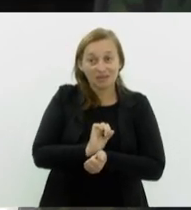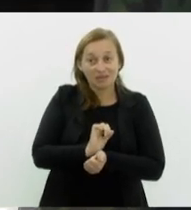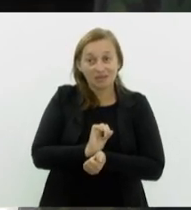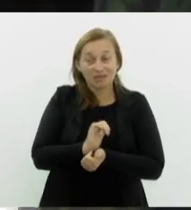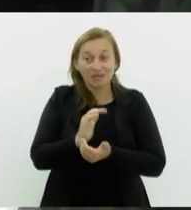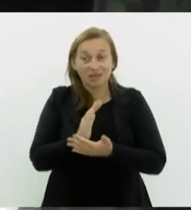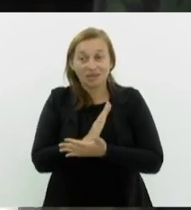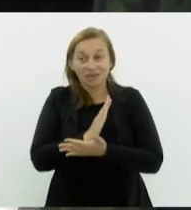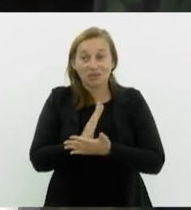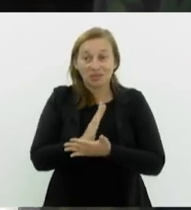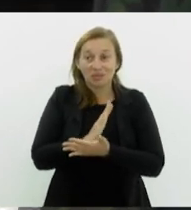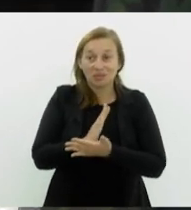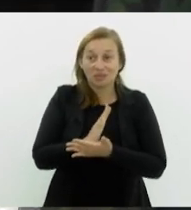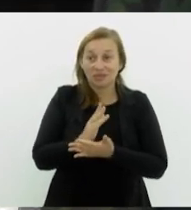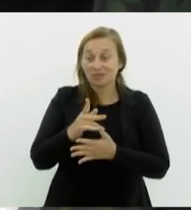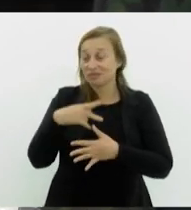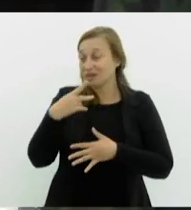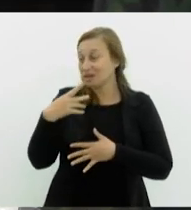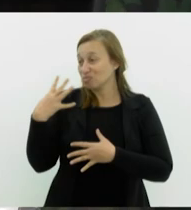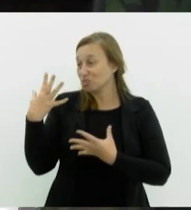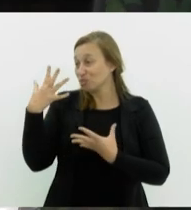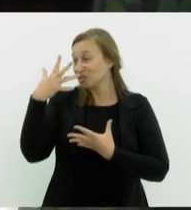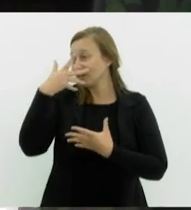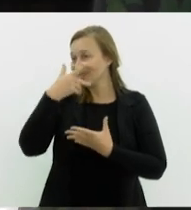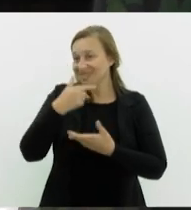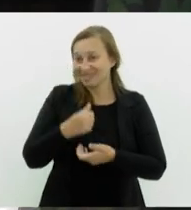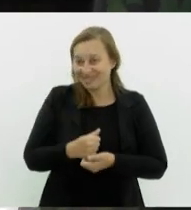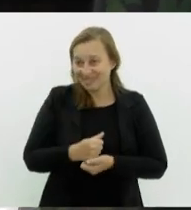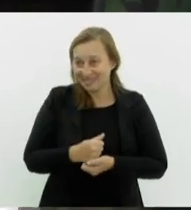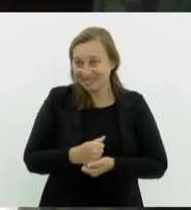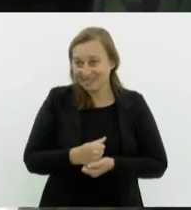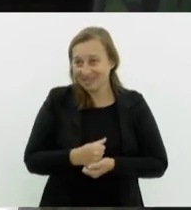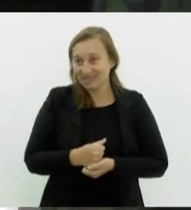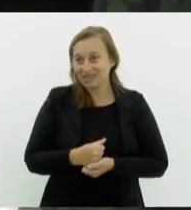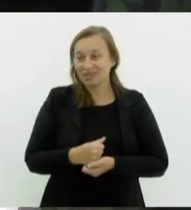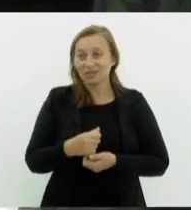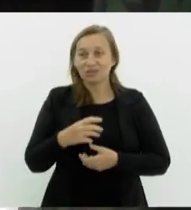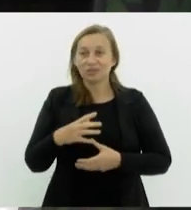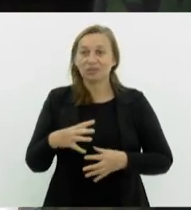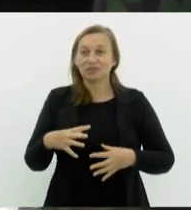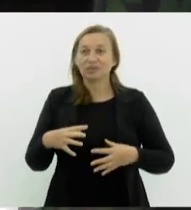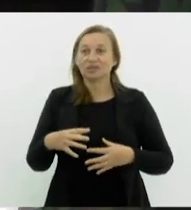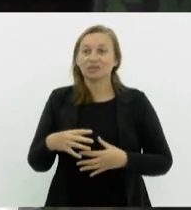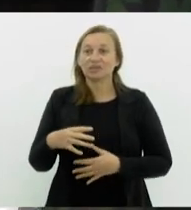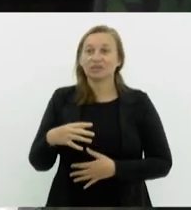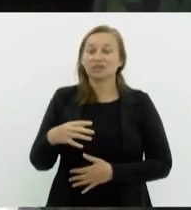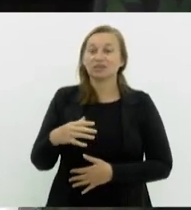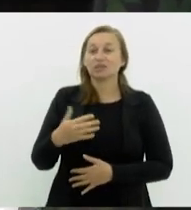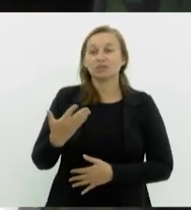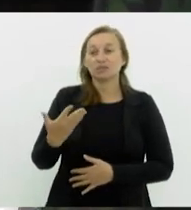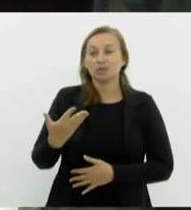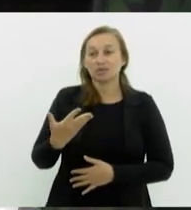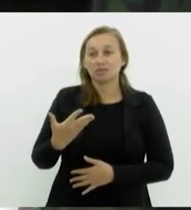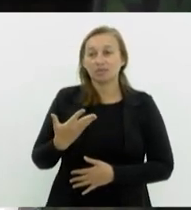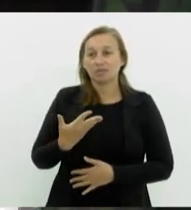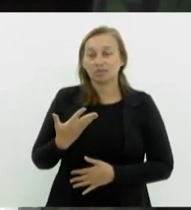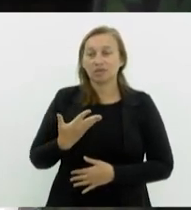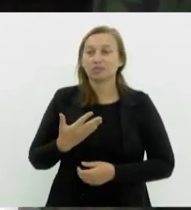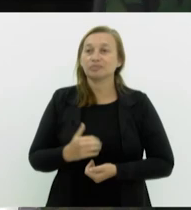algum retrospecto sobre o nosso Tiradentes. Sabemos que foi